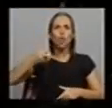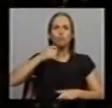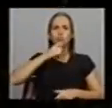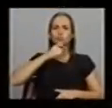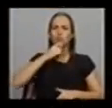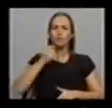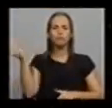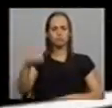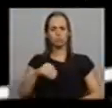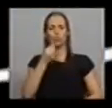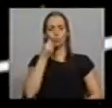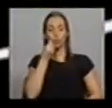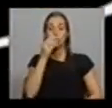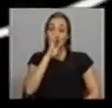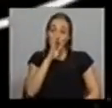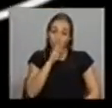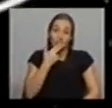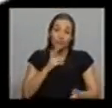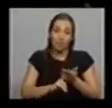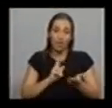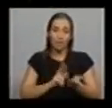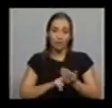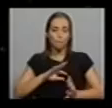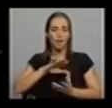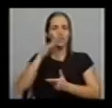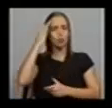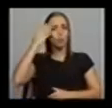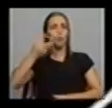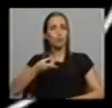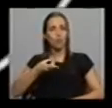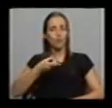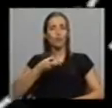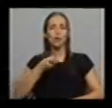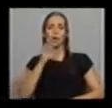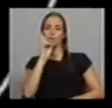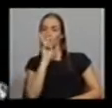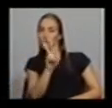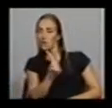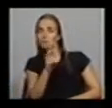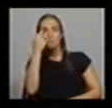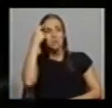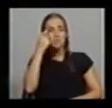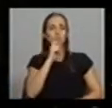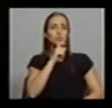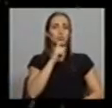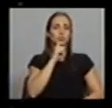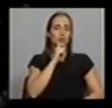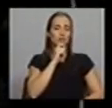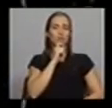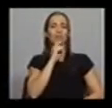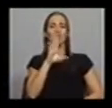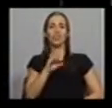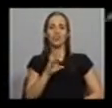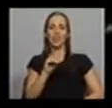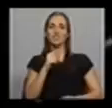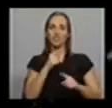a existir este planeta, as simulações indicam que este planeta terá aproximadamente cerca de 10 vezes a